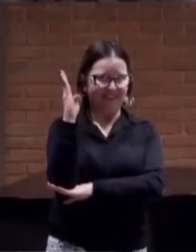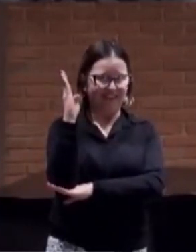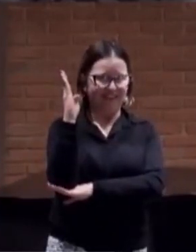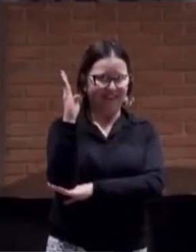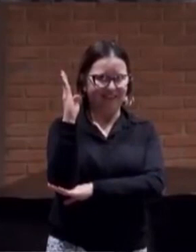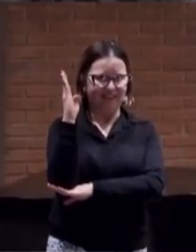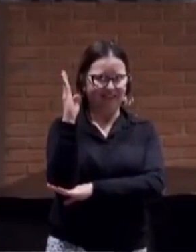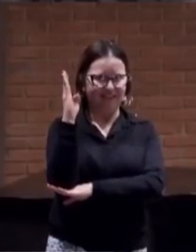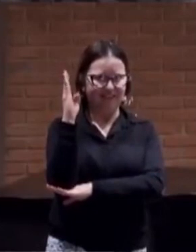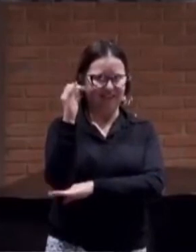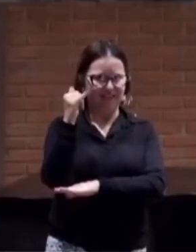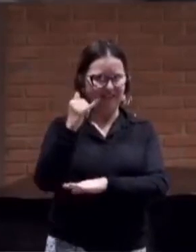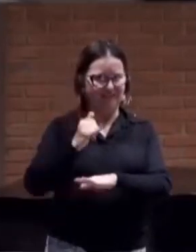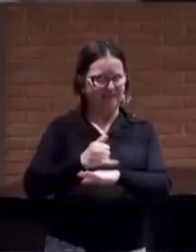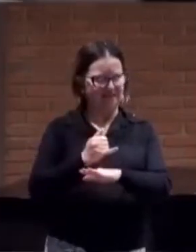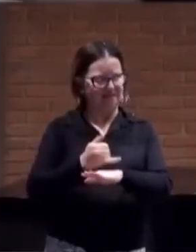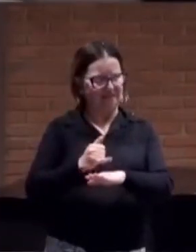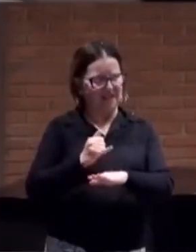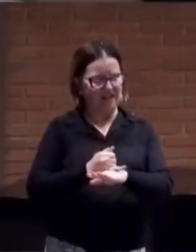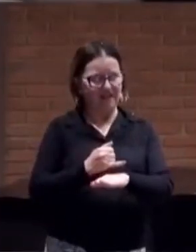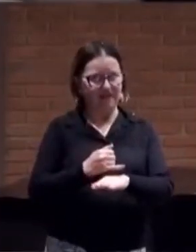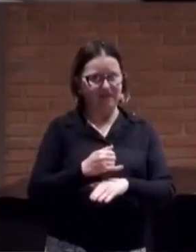pau-ferro vermelho,